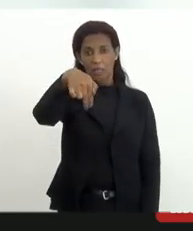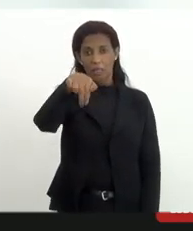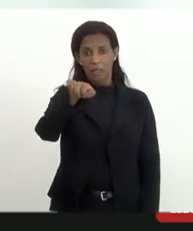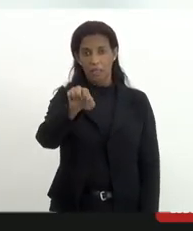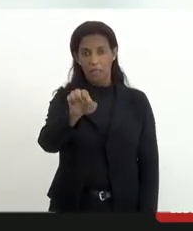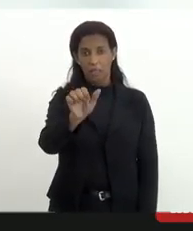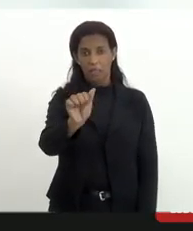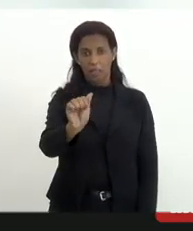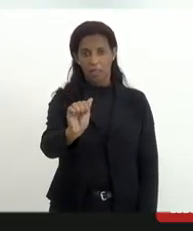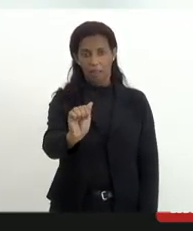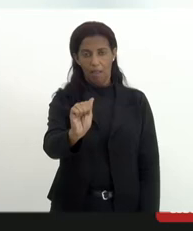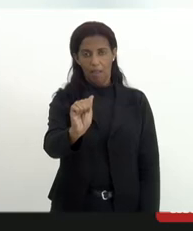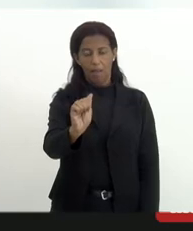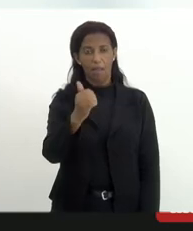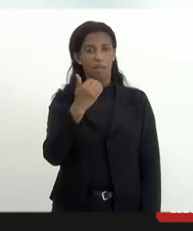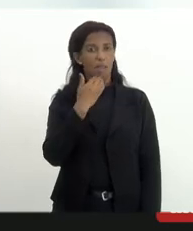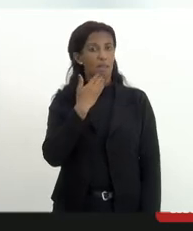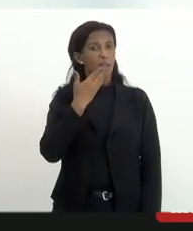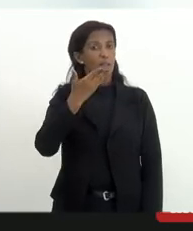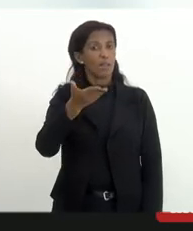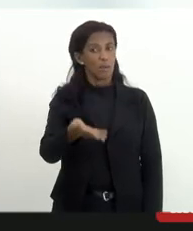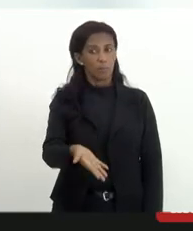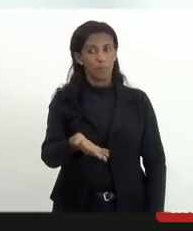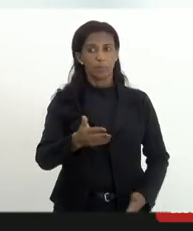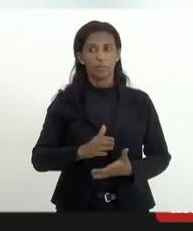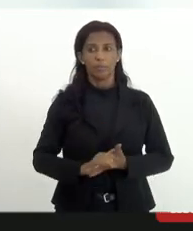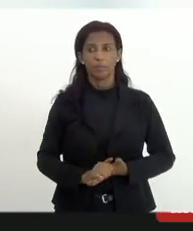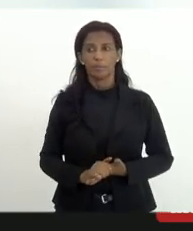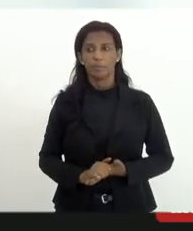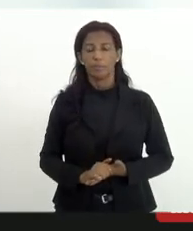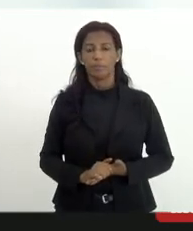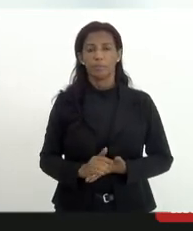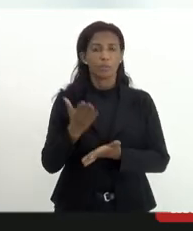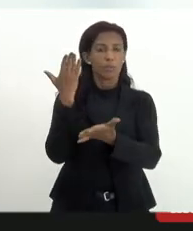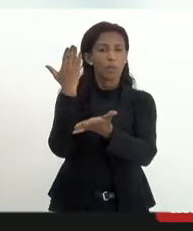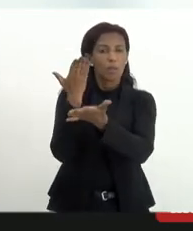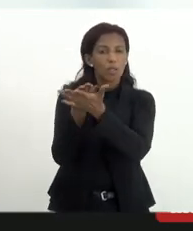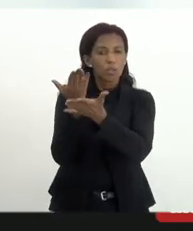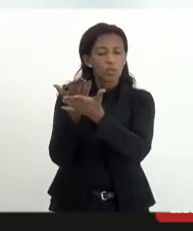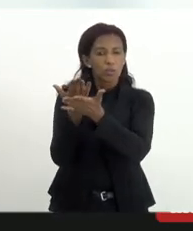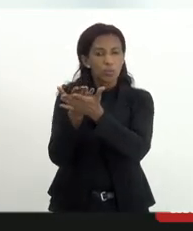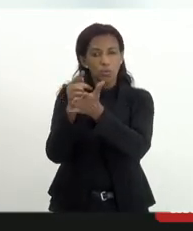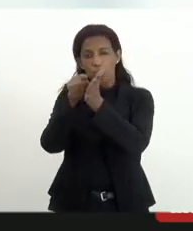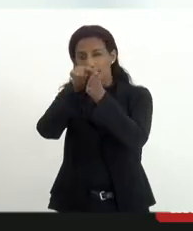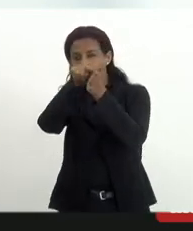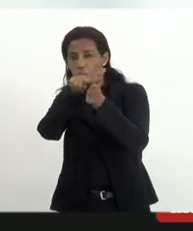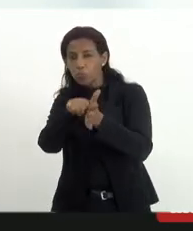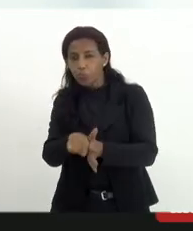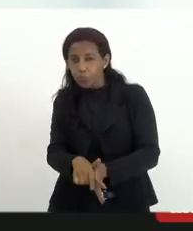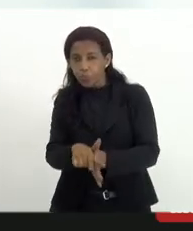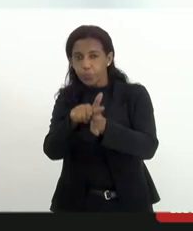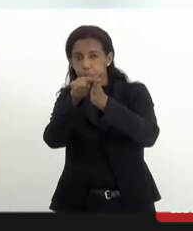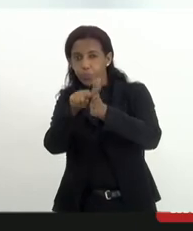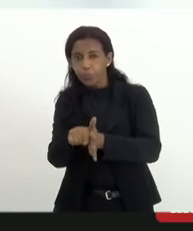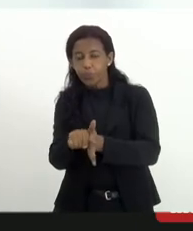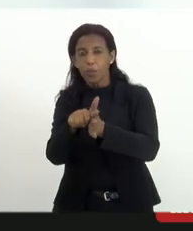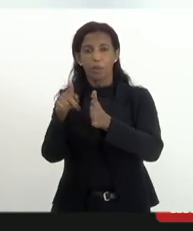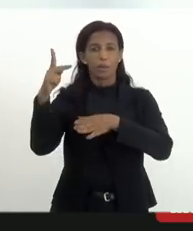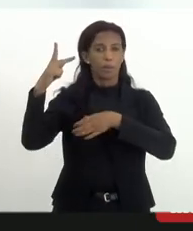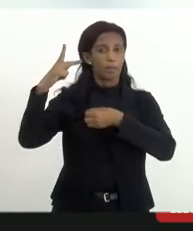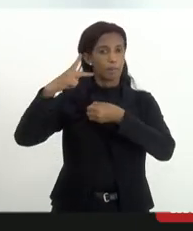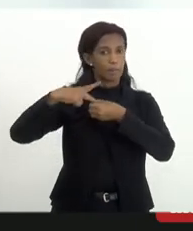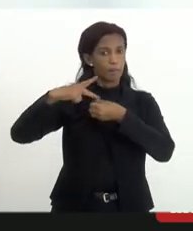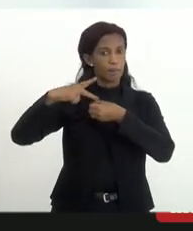ao INEA, solicitando cópia dos estudos hidrológicos que a